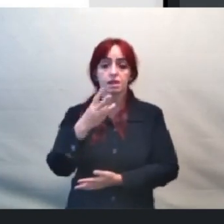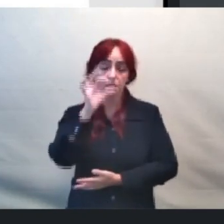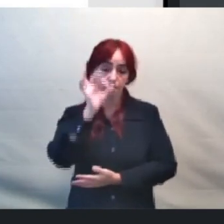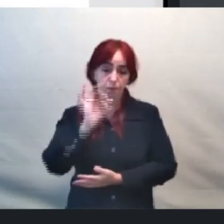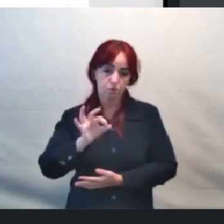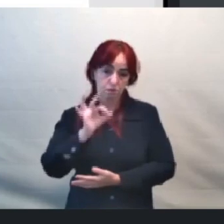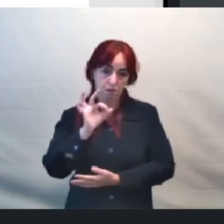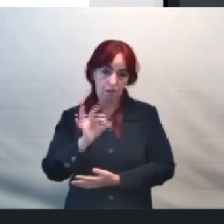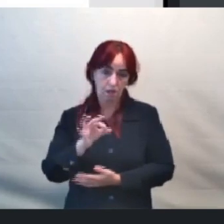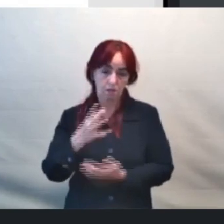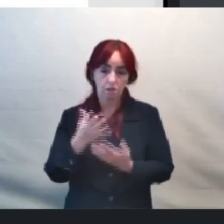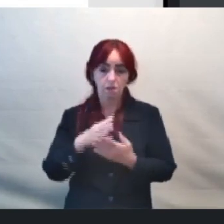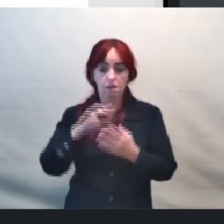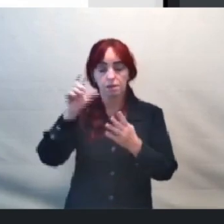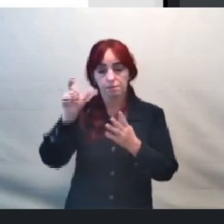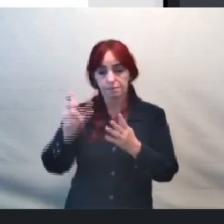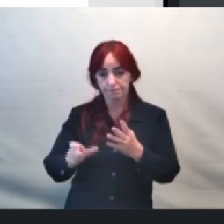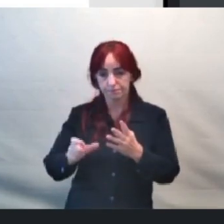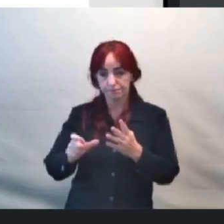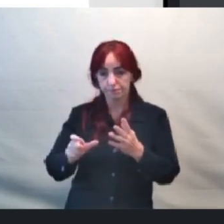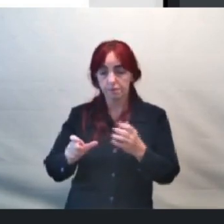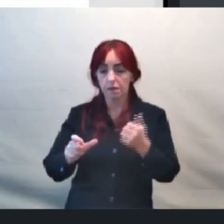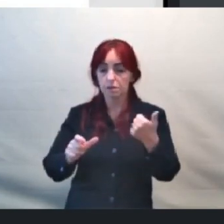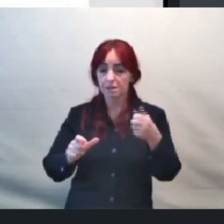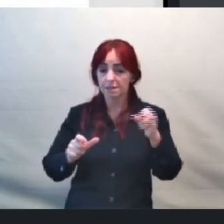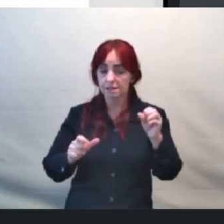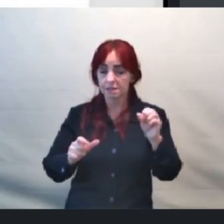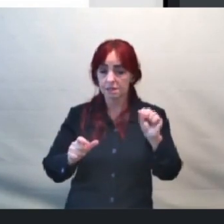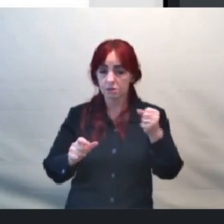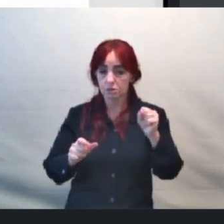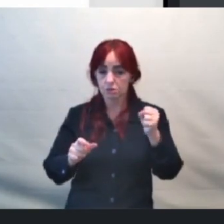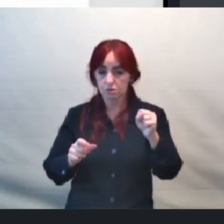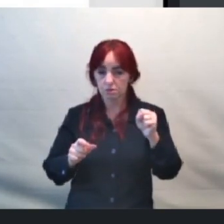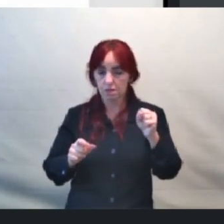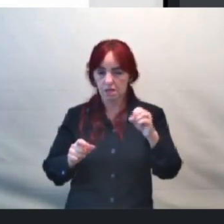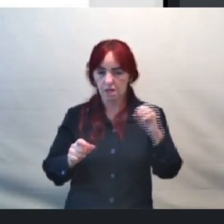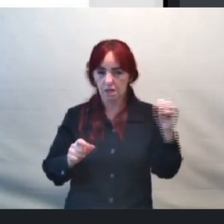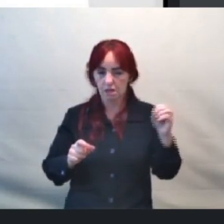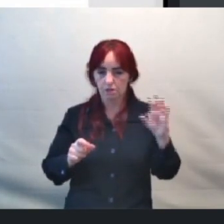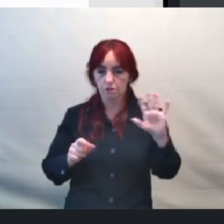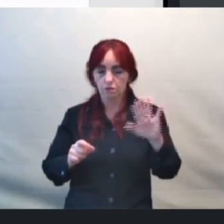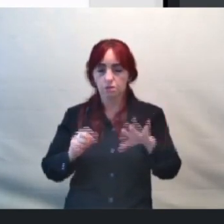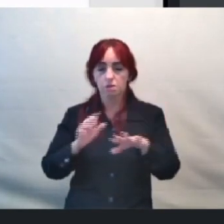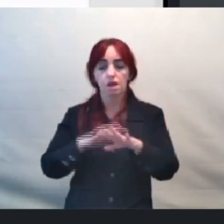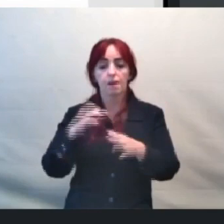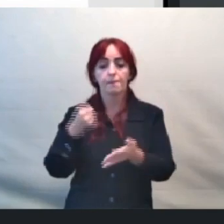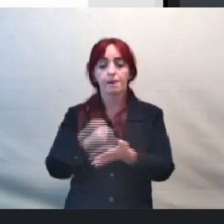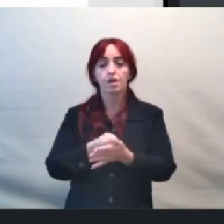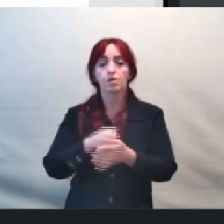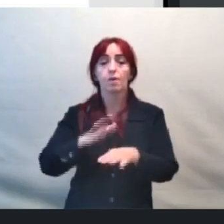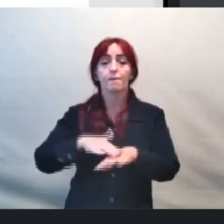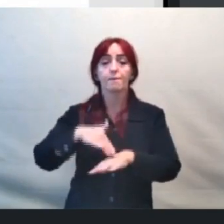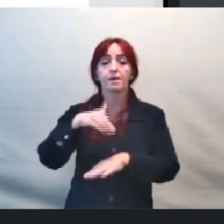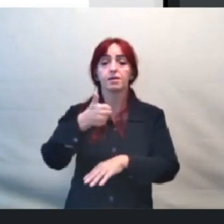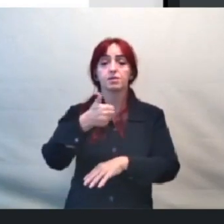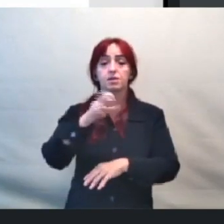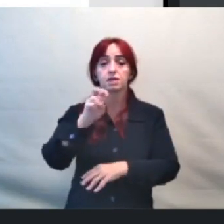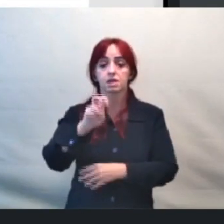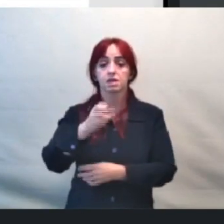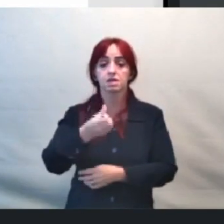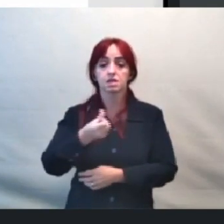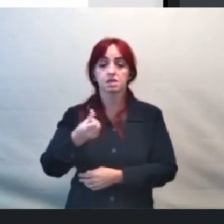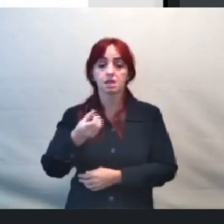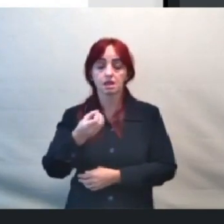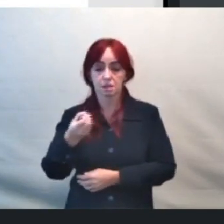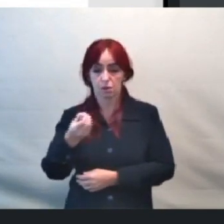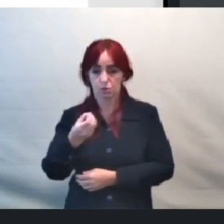93%. Portanto, dos 16.800, nós liquidamos mais de 15.600. Os